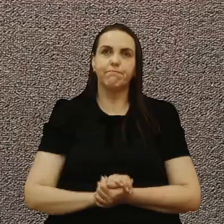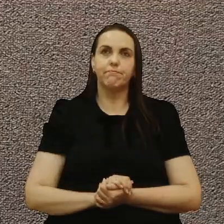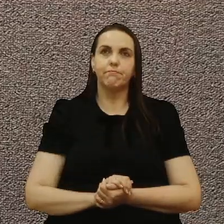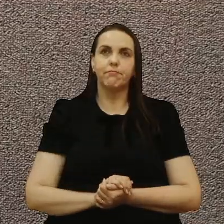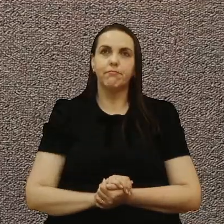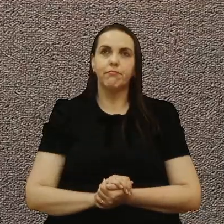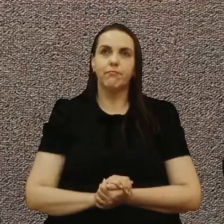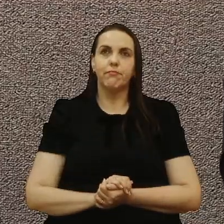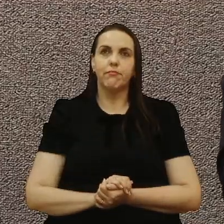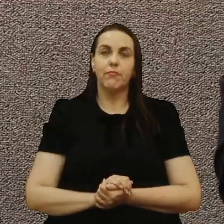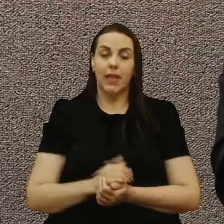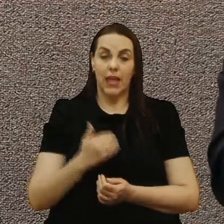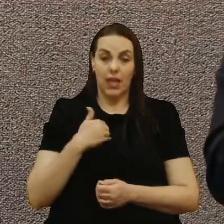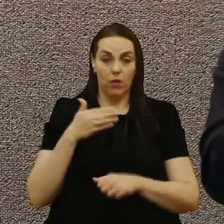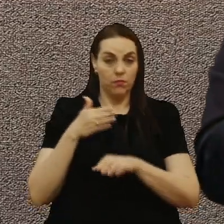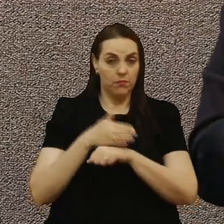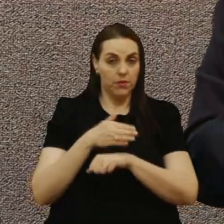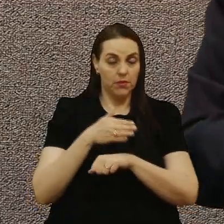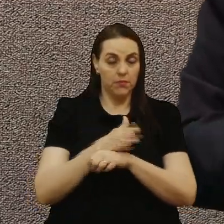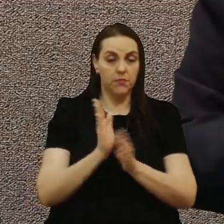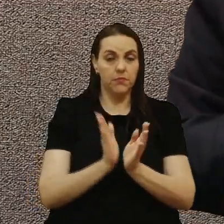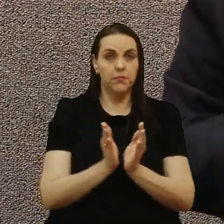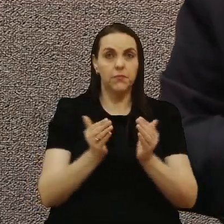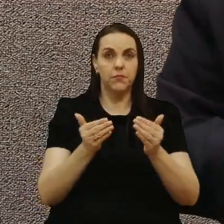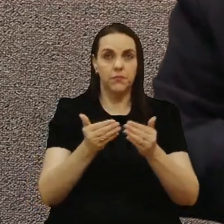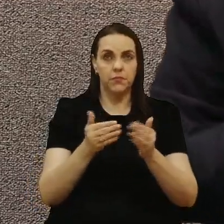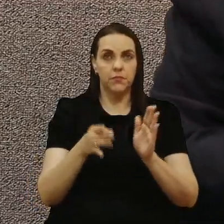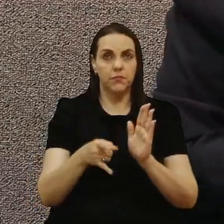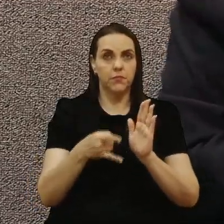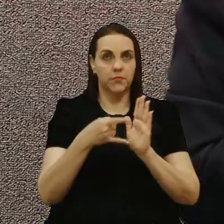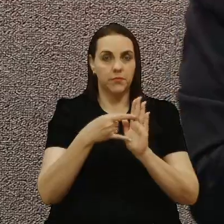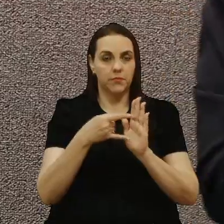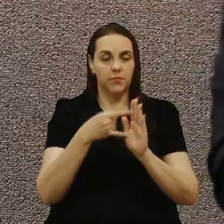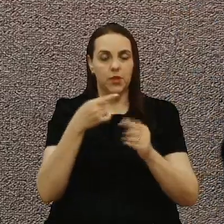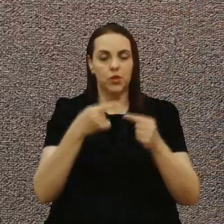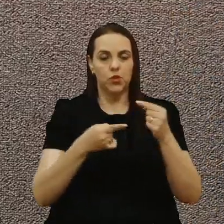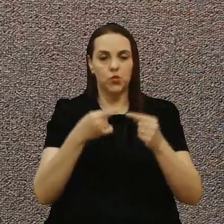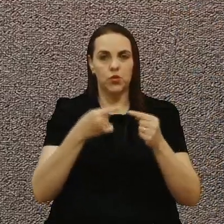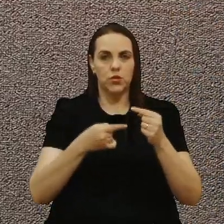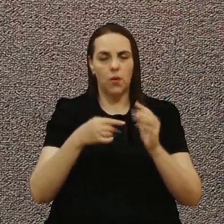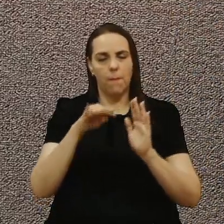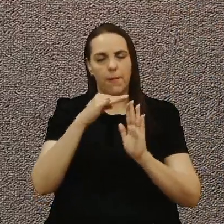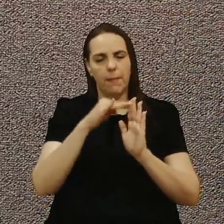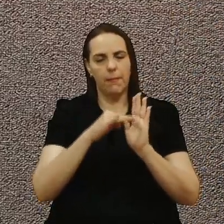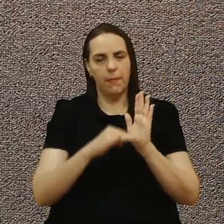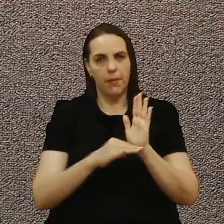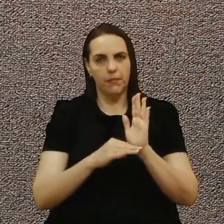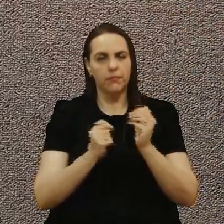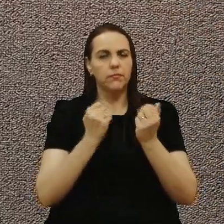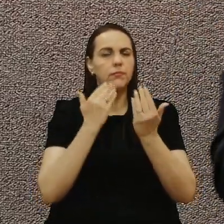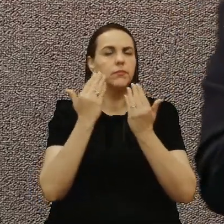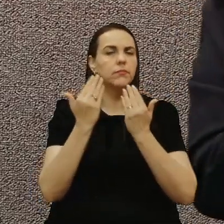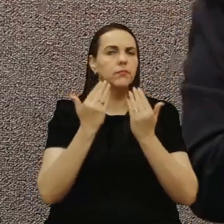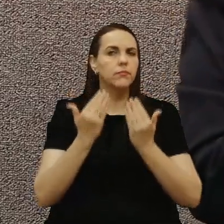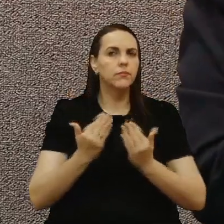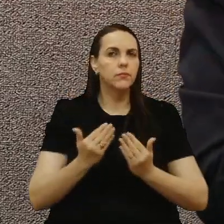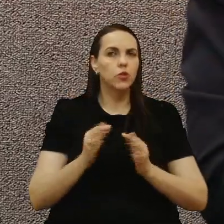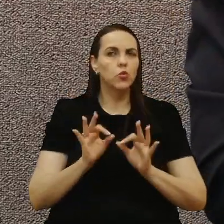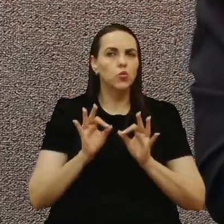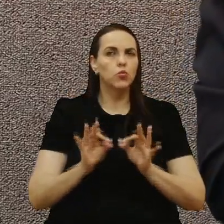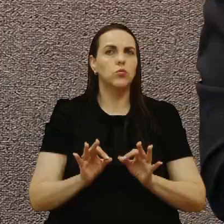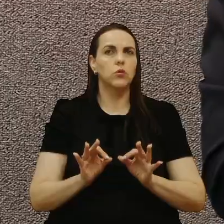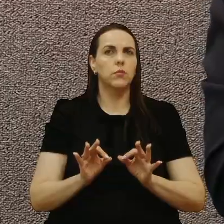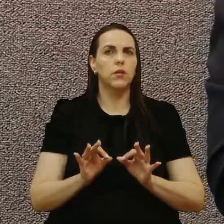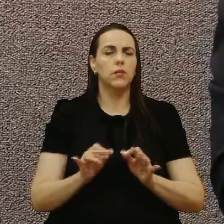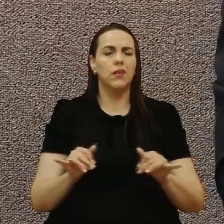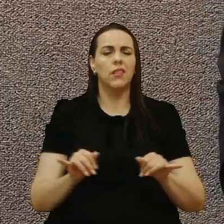Eu faço parte da comissão do regimento, discussão do regimento interno. E uma das coisas que nós estamos analisando justamente é essa